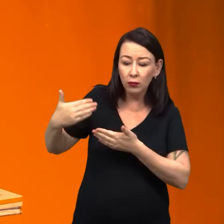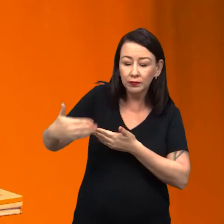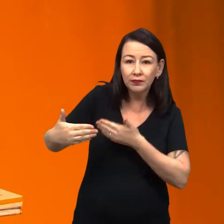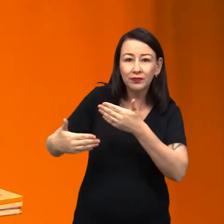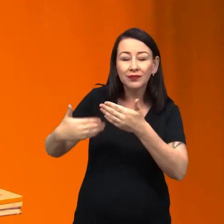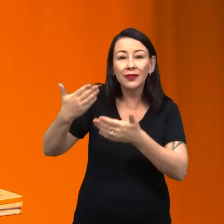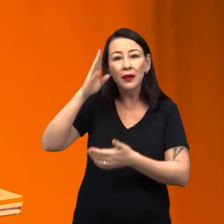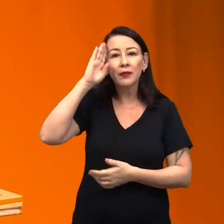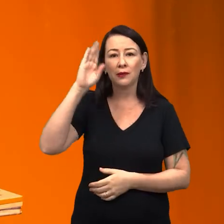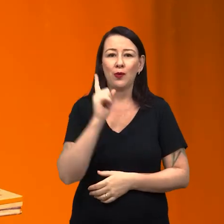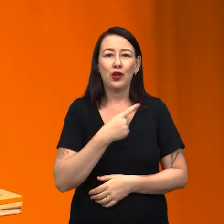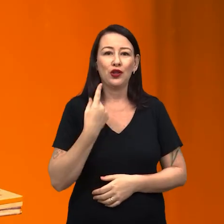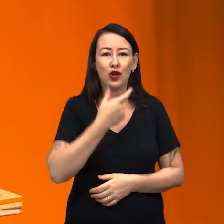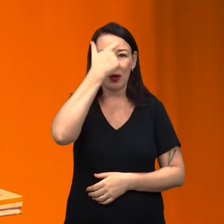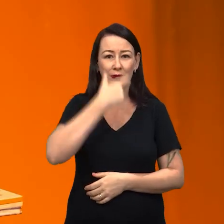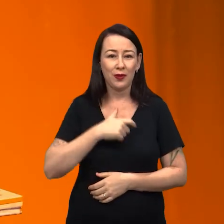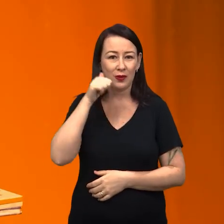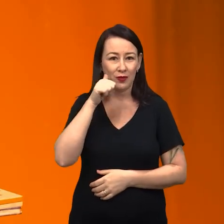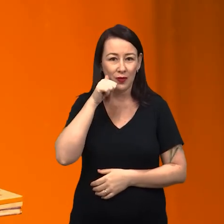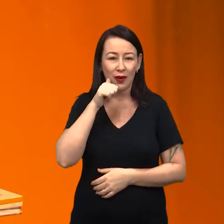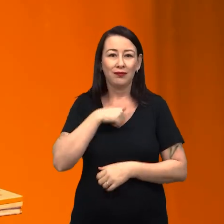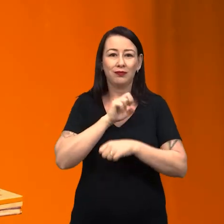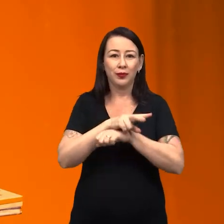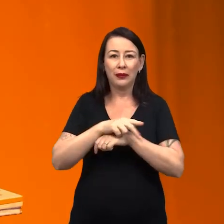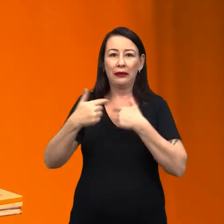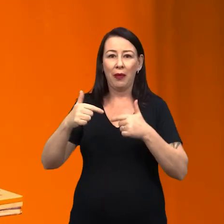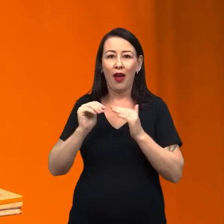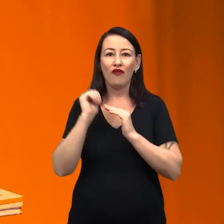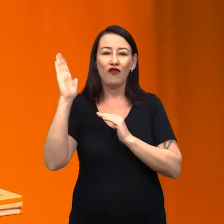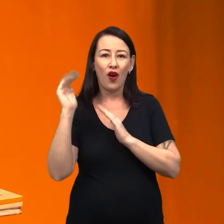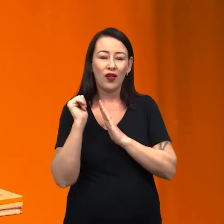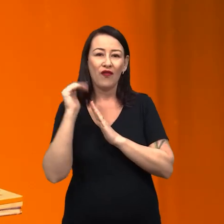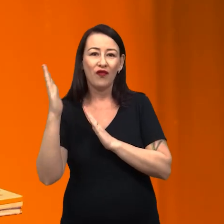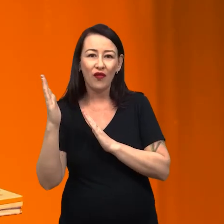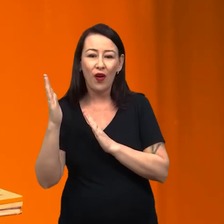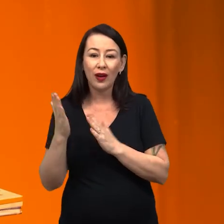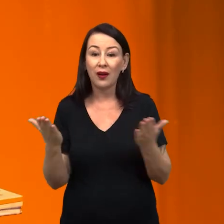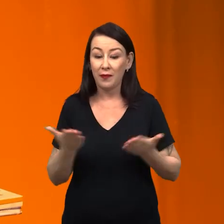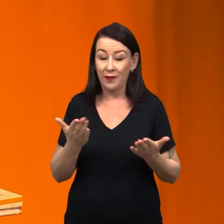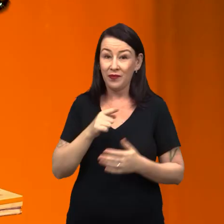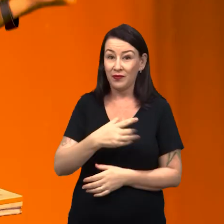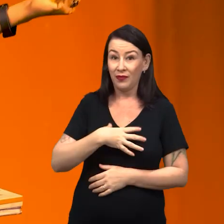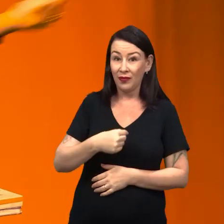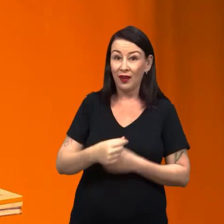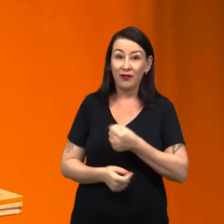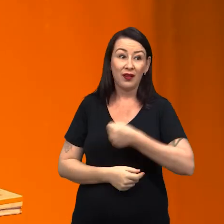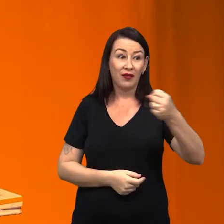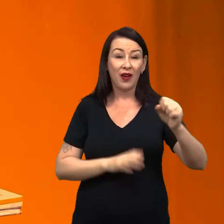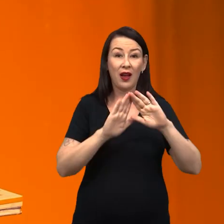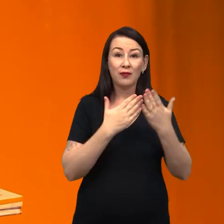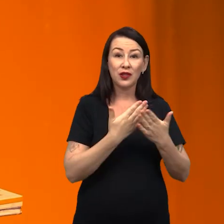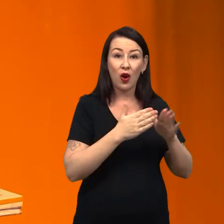principalmente nós mulheres, fomos ocupando o mercado de trabalho e botando nossas crianças nas creches que não cantam,